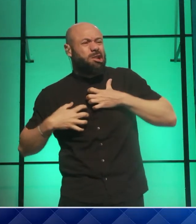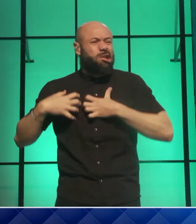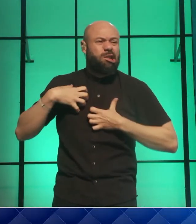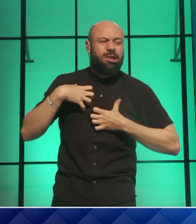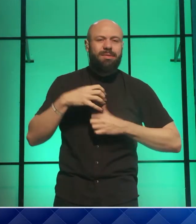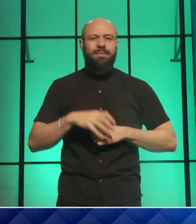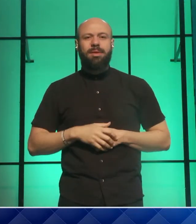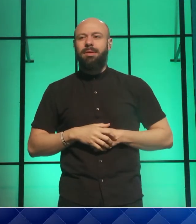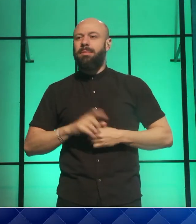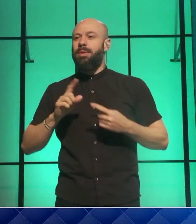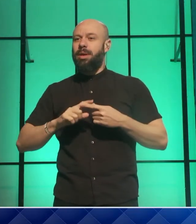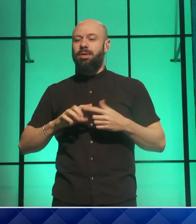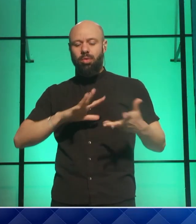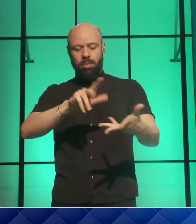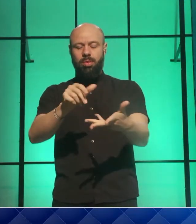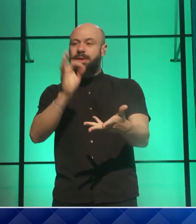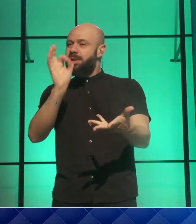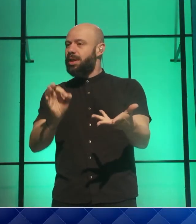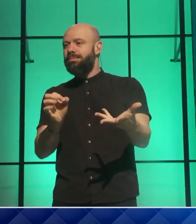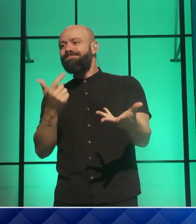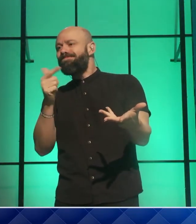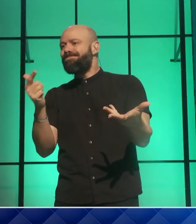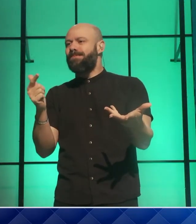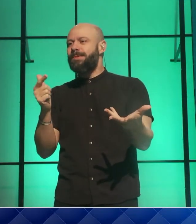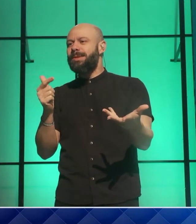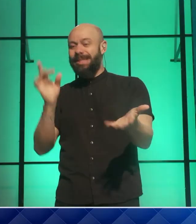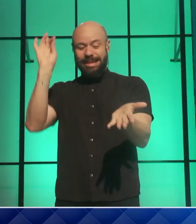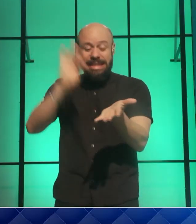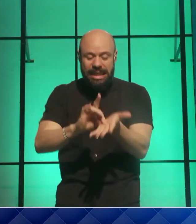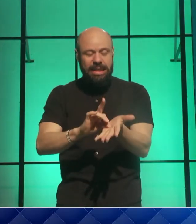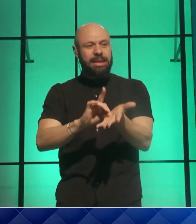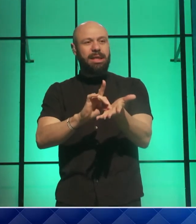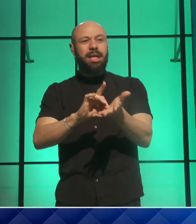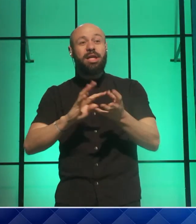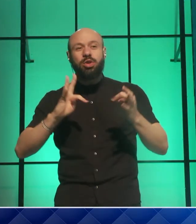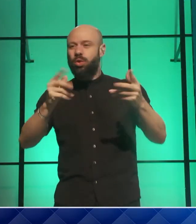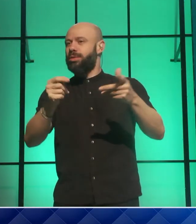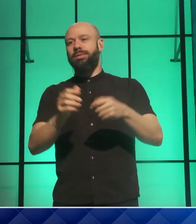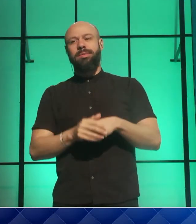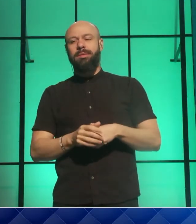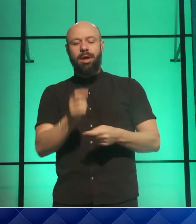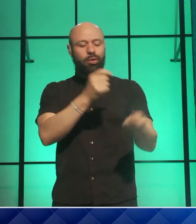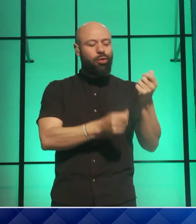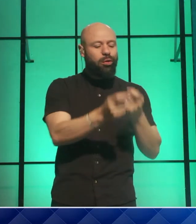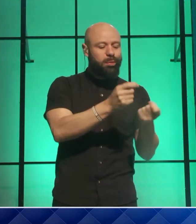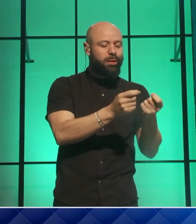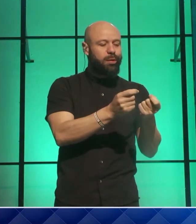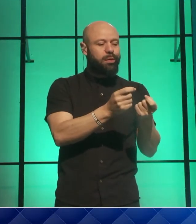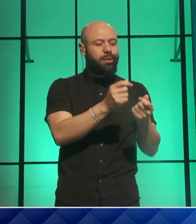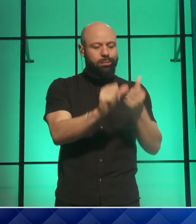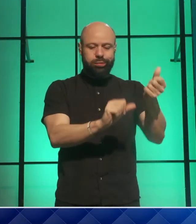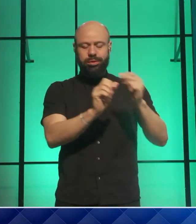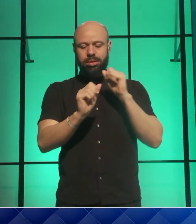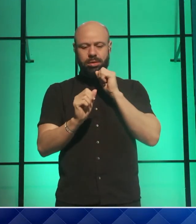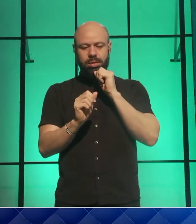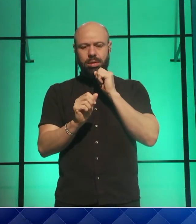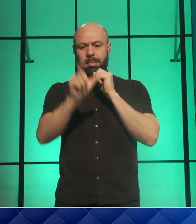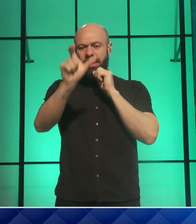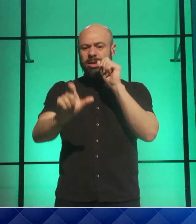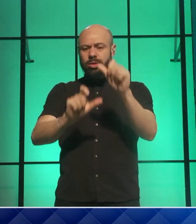extremamente incerto? Com pessoas incertas, com economia incertas.